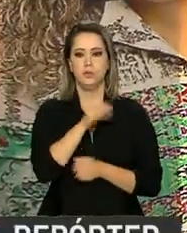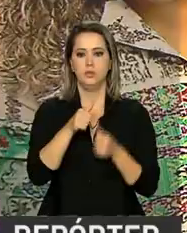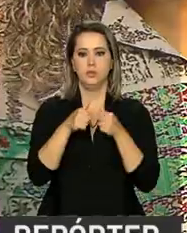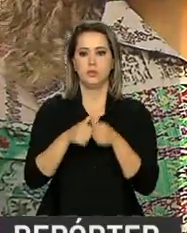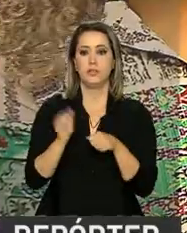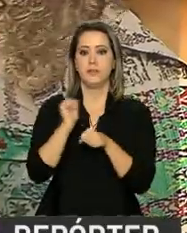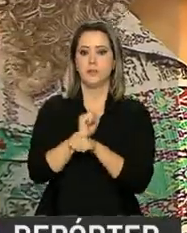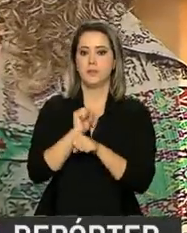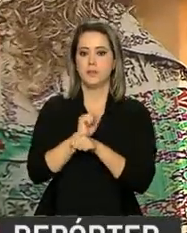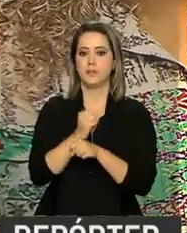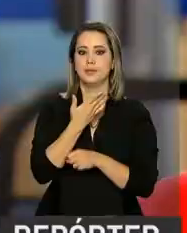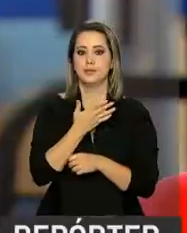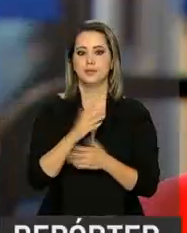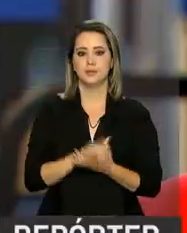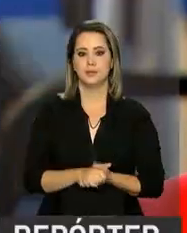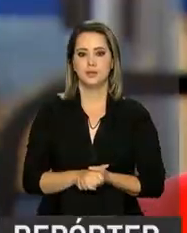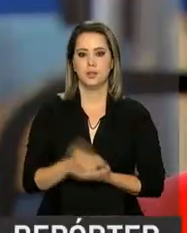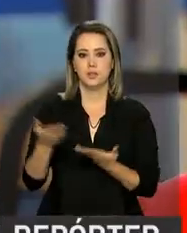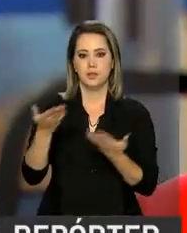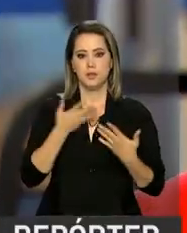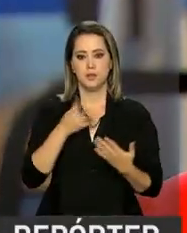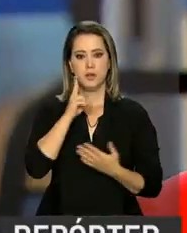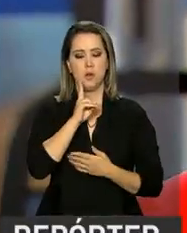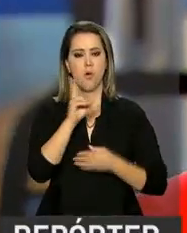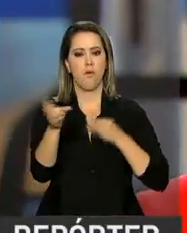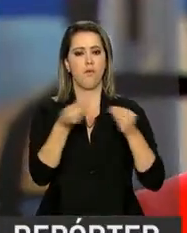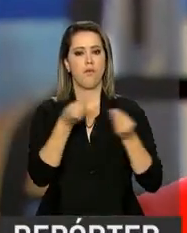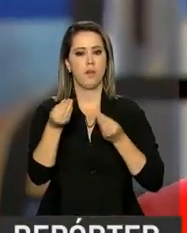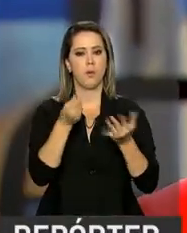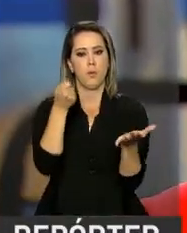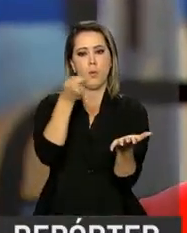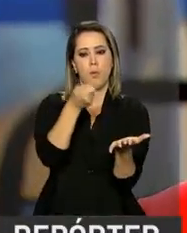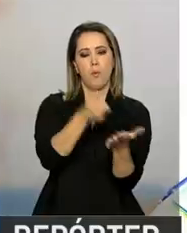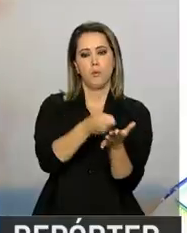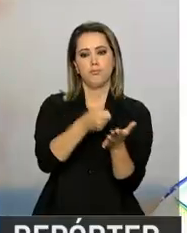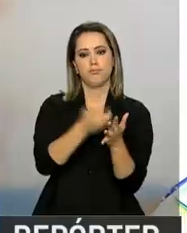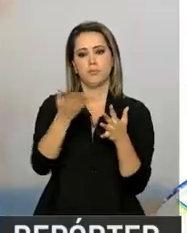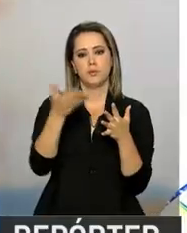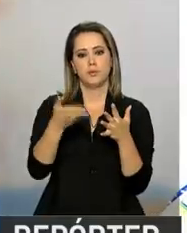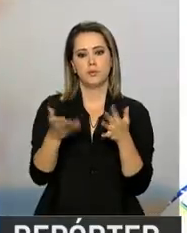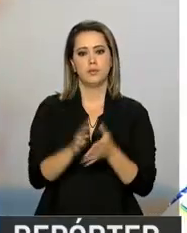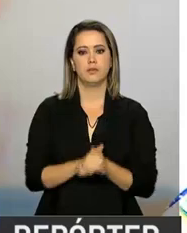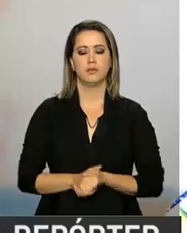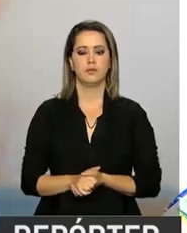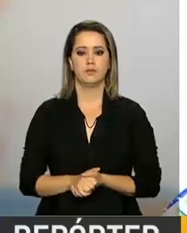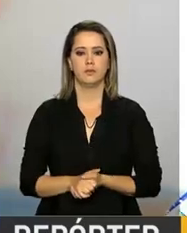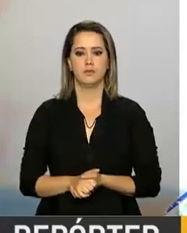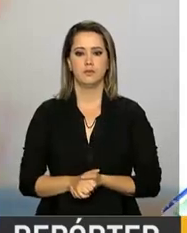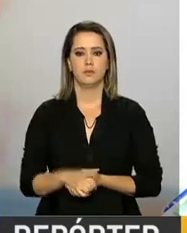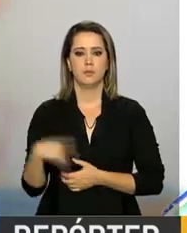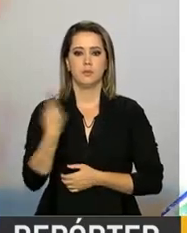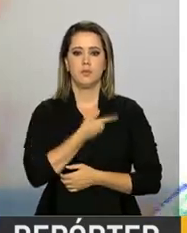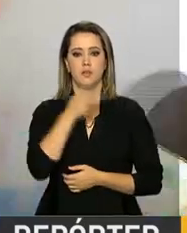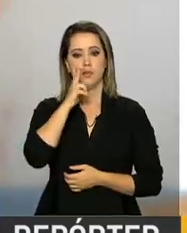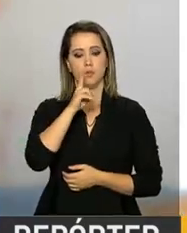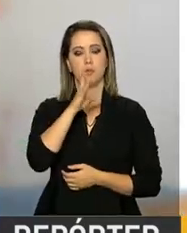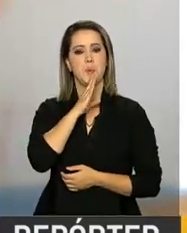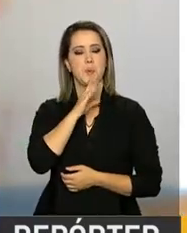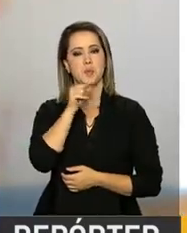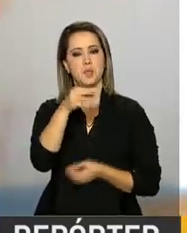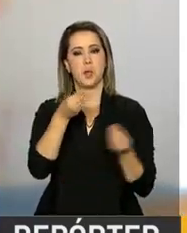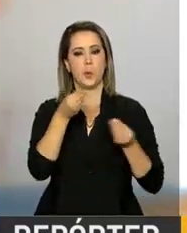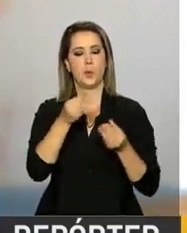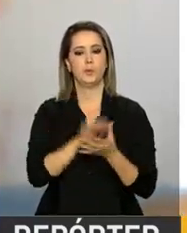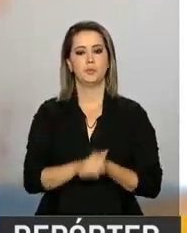estava lá com a família. veio ver as condições de financiamento. Aí vem ver como é que tá esse feirão da caixa aí.